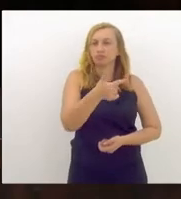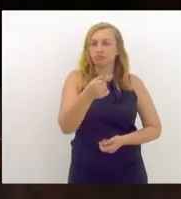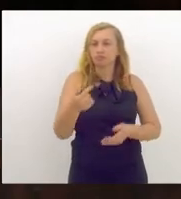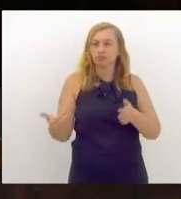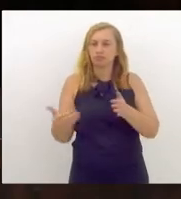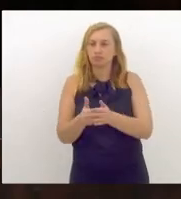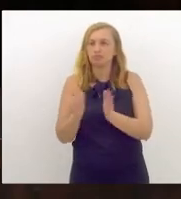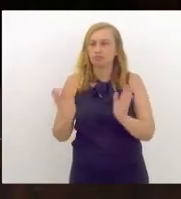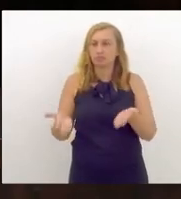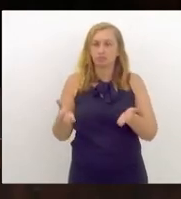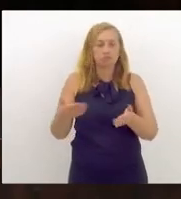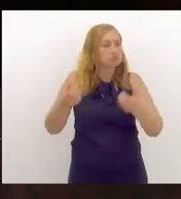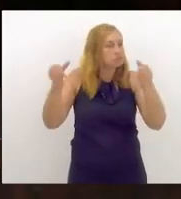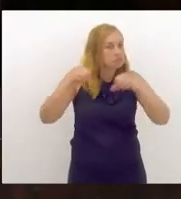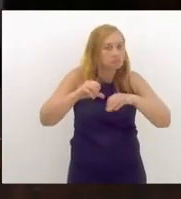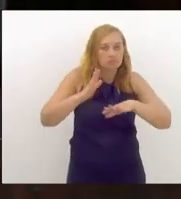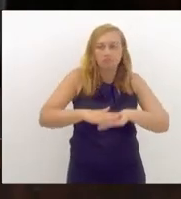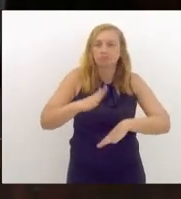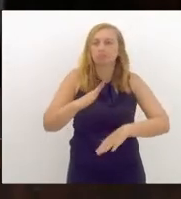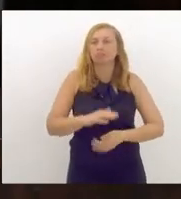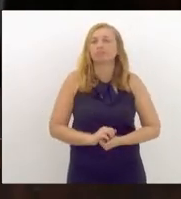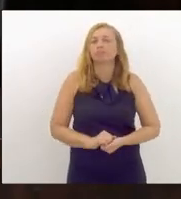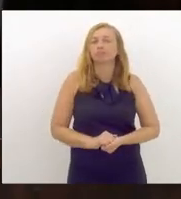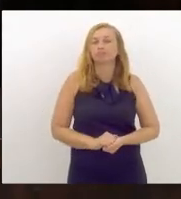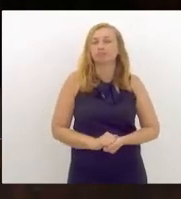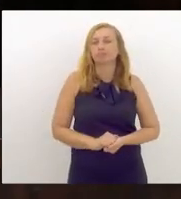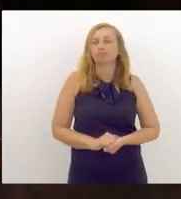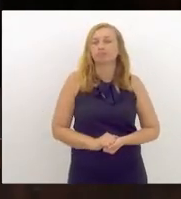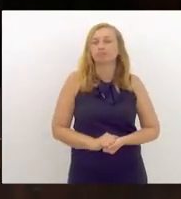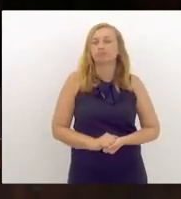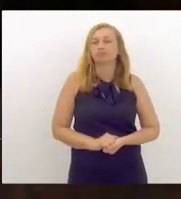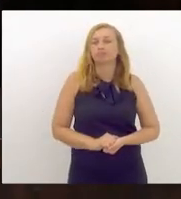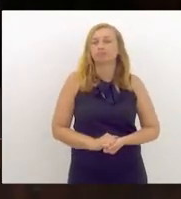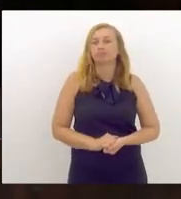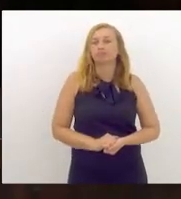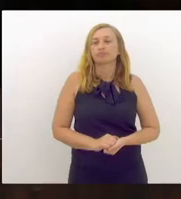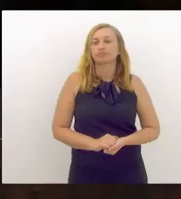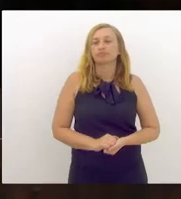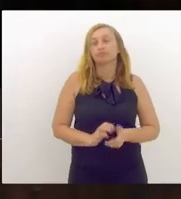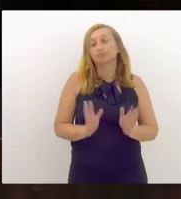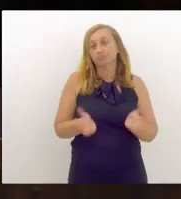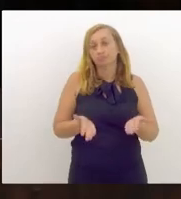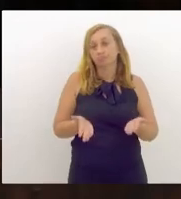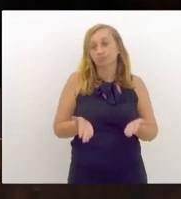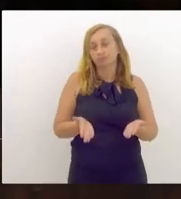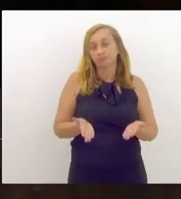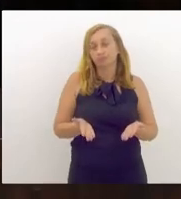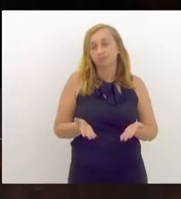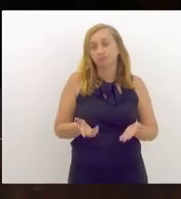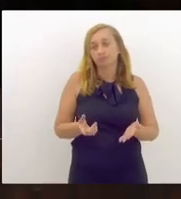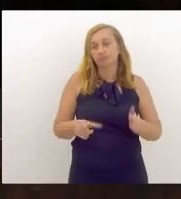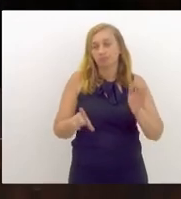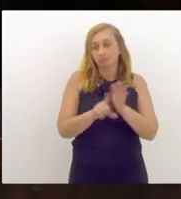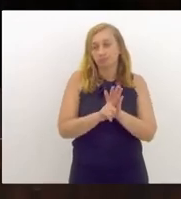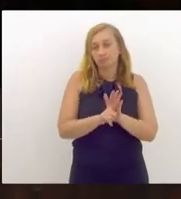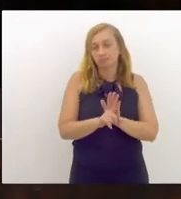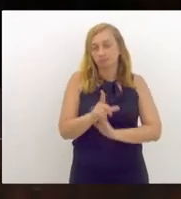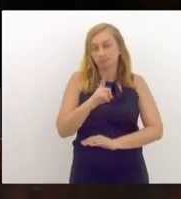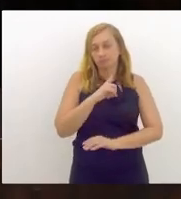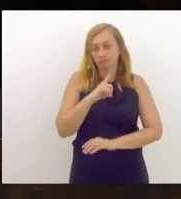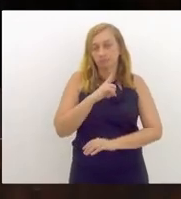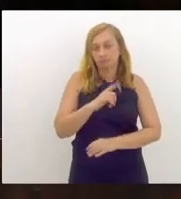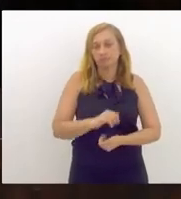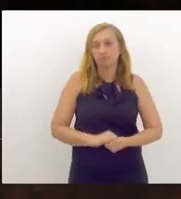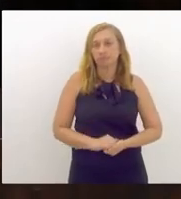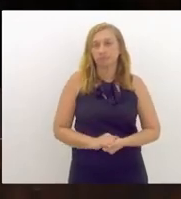agravou mas de tal maneira se absurda a ponto que hoje o que prevalece da legislação Aliás o que